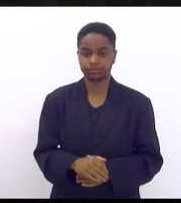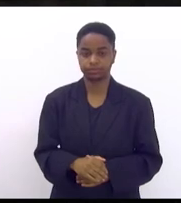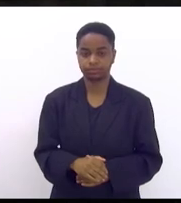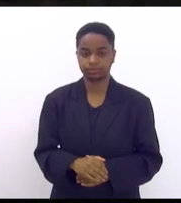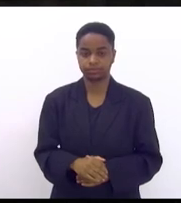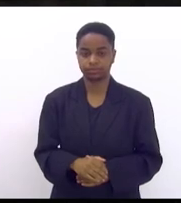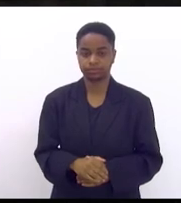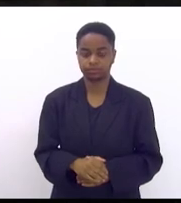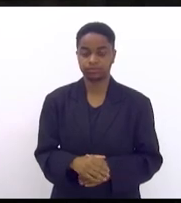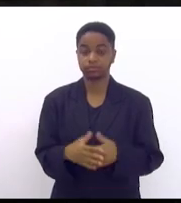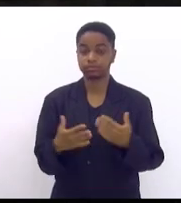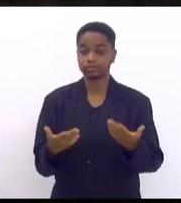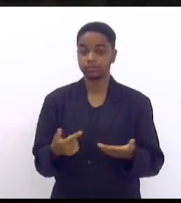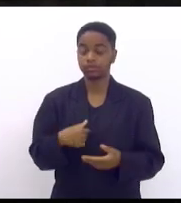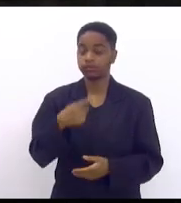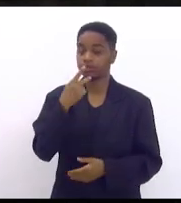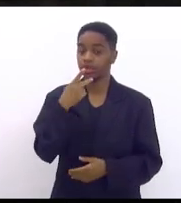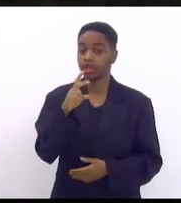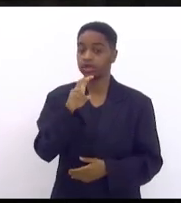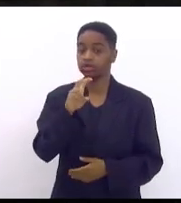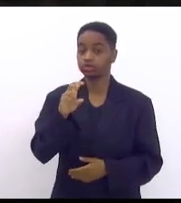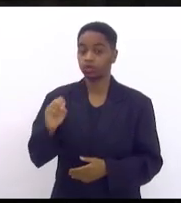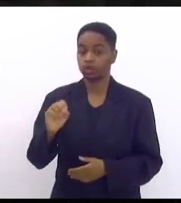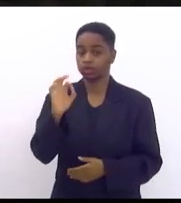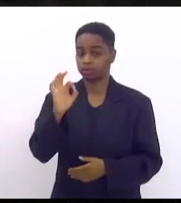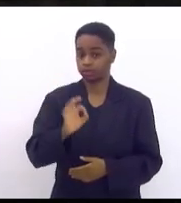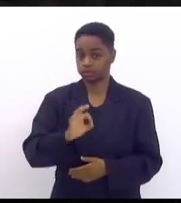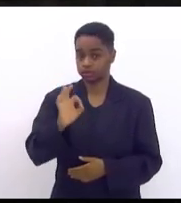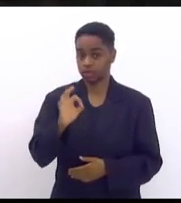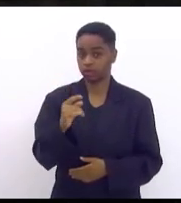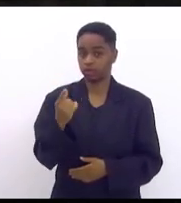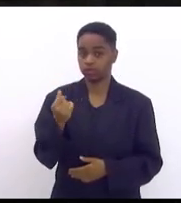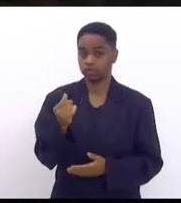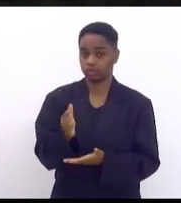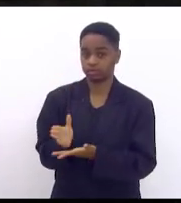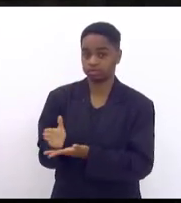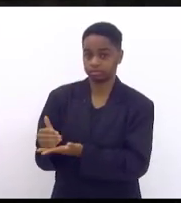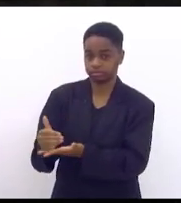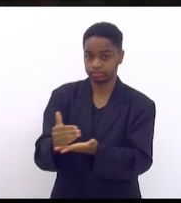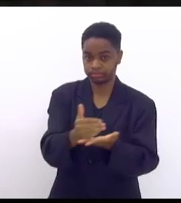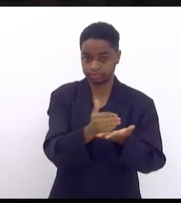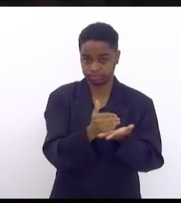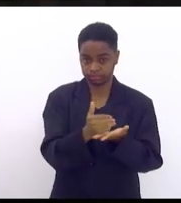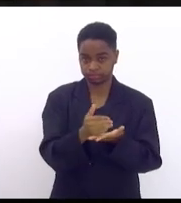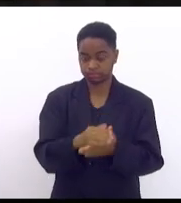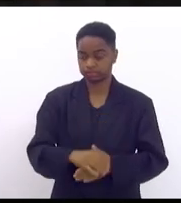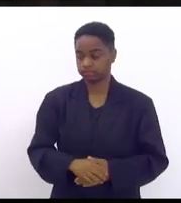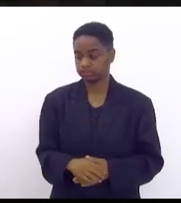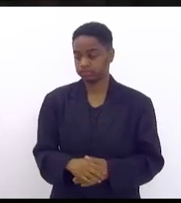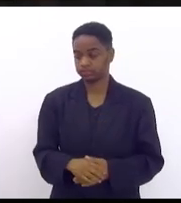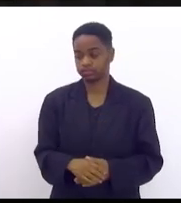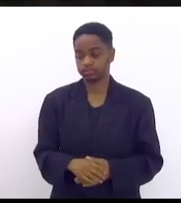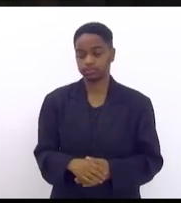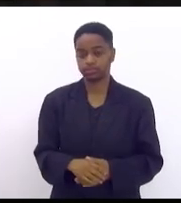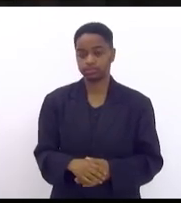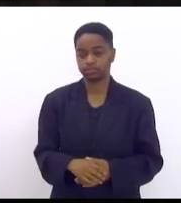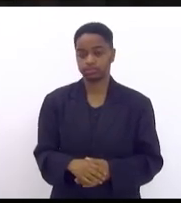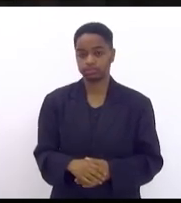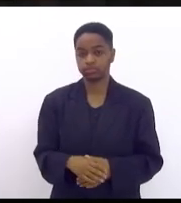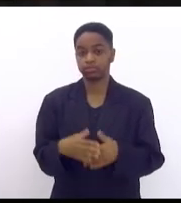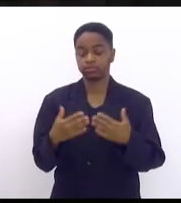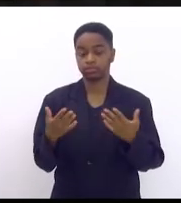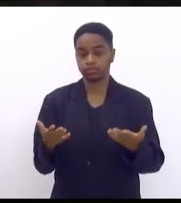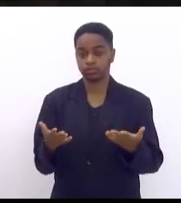Eu disse, senhor presidente, 50% da nossa arrecadação. E 15, quando